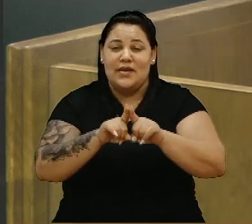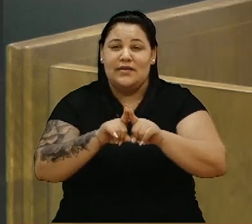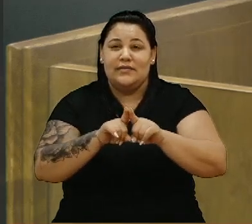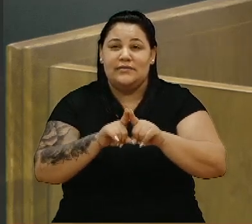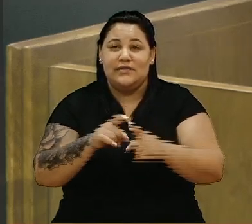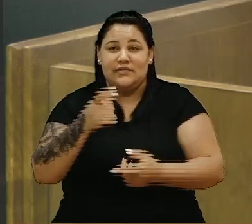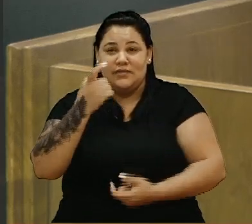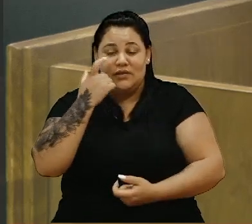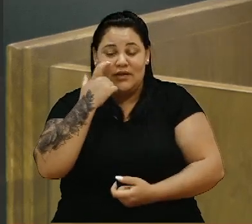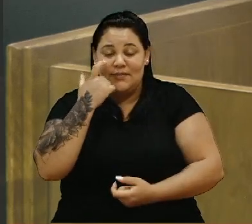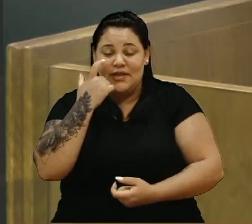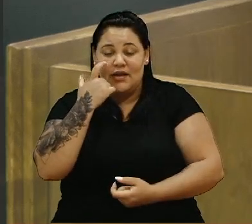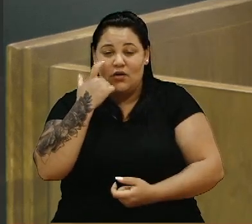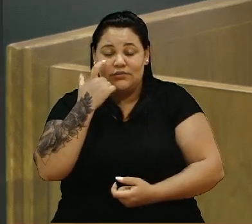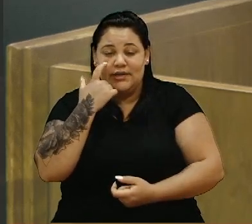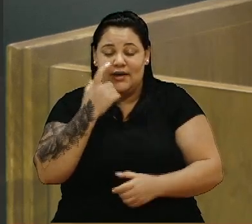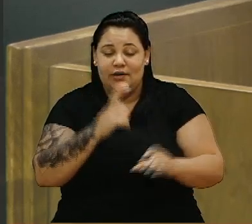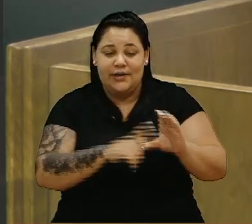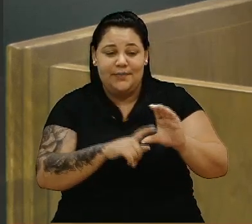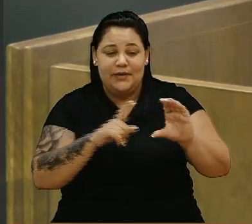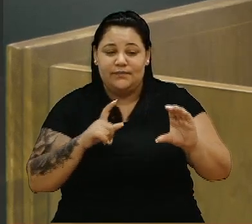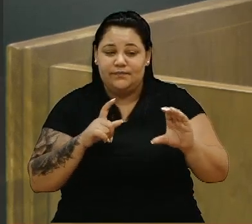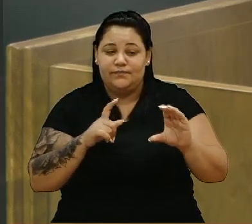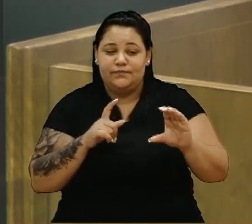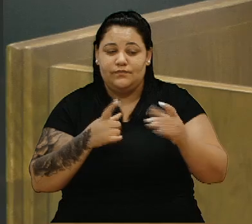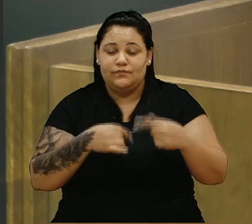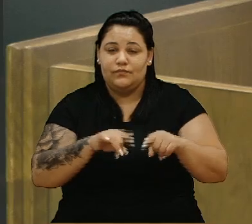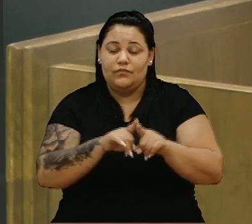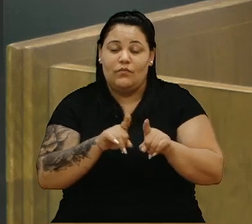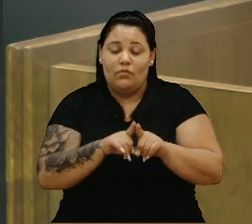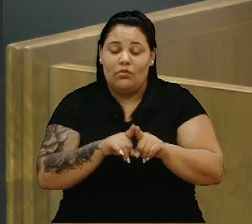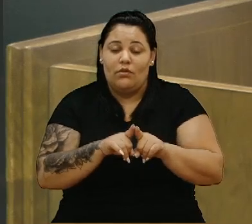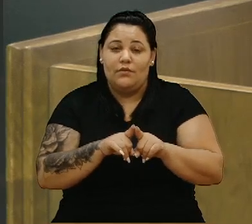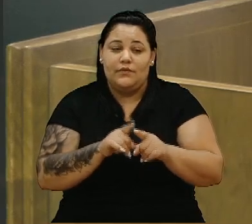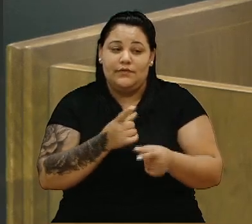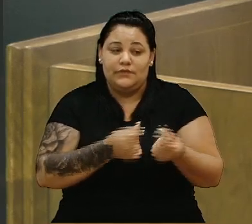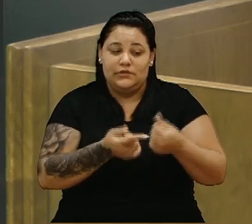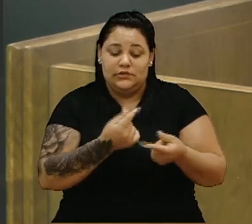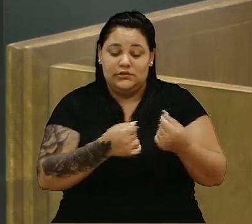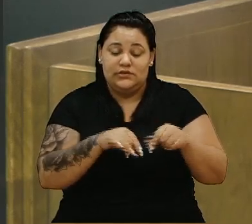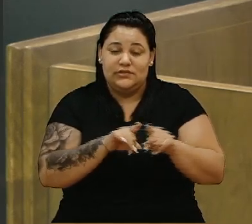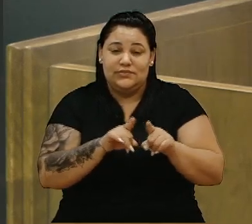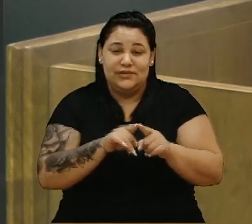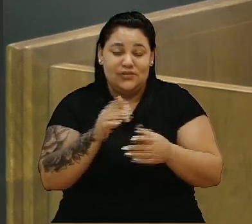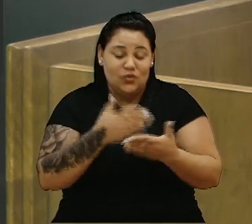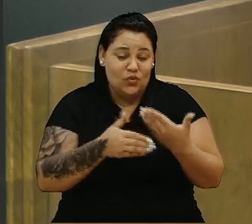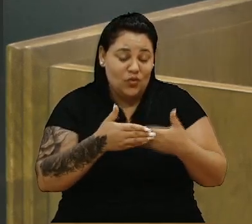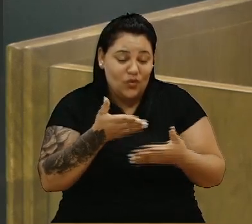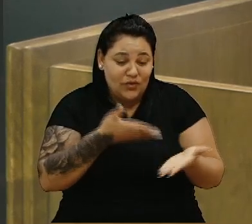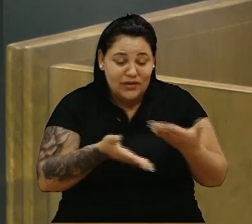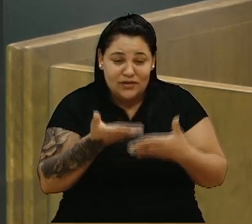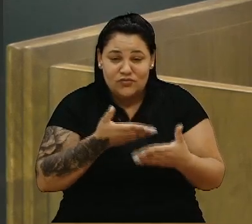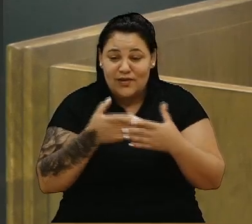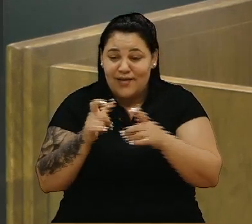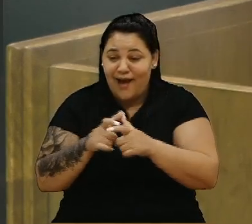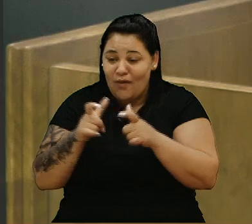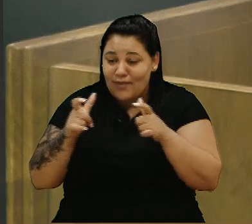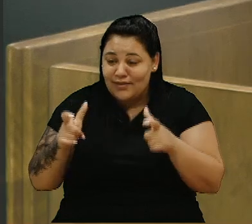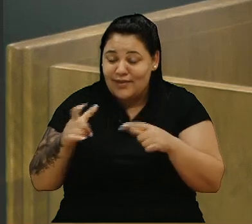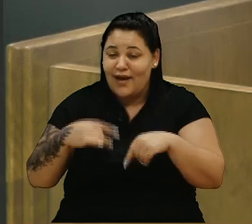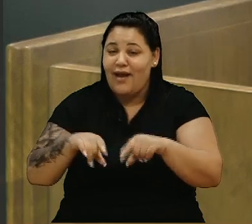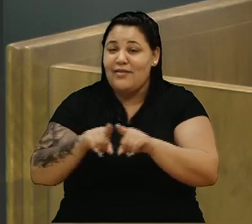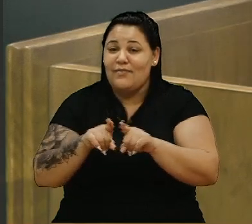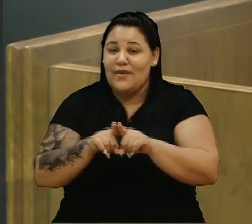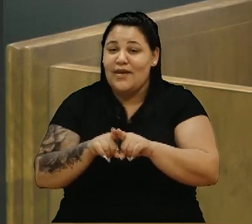ver a autonomia financeira, enfim, a patrulha escolar, aumentar a patrulha